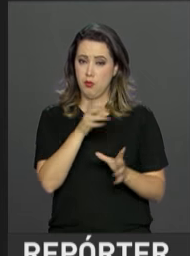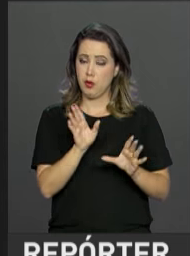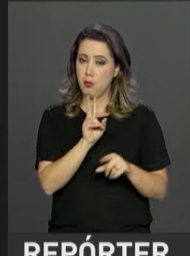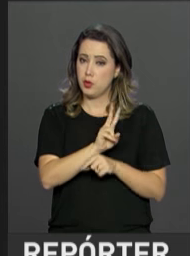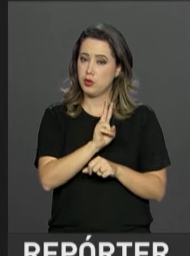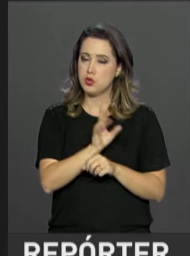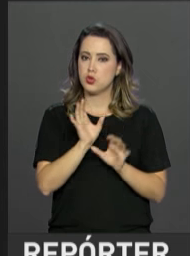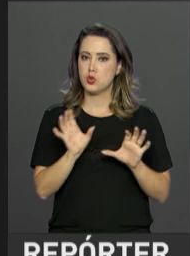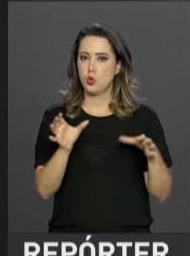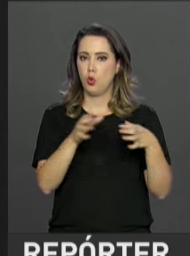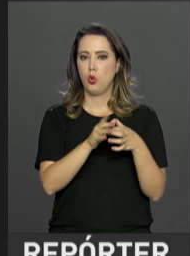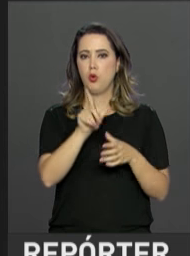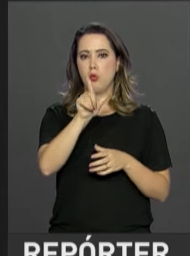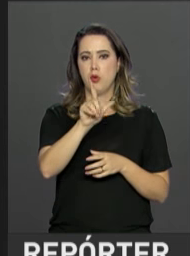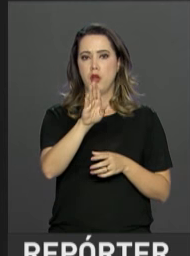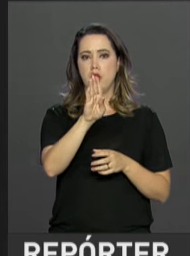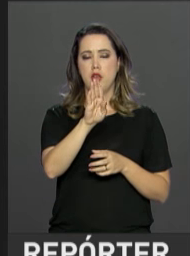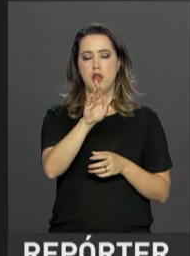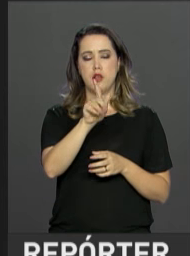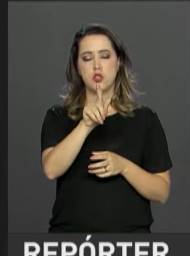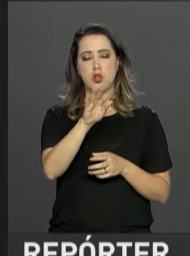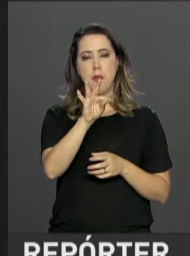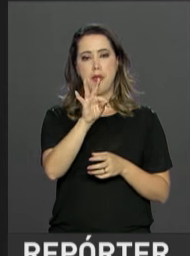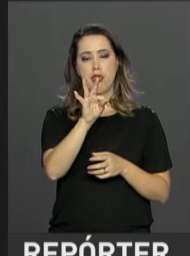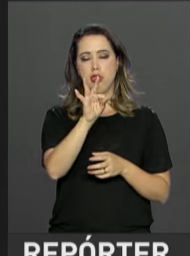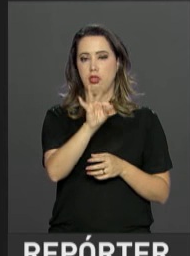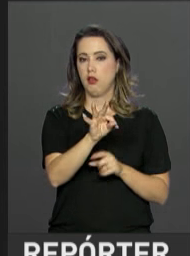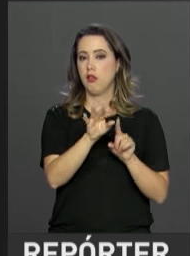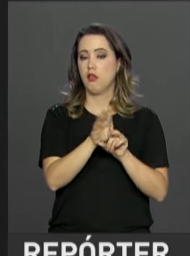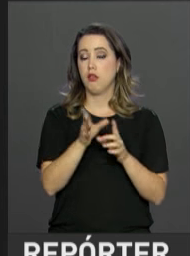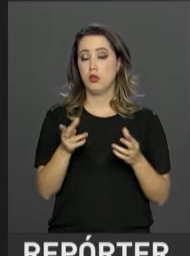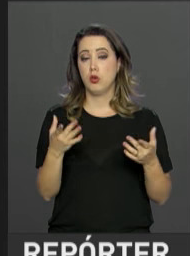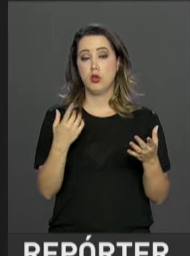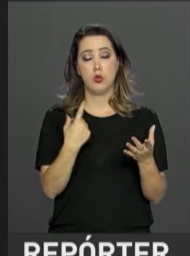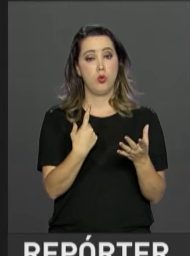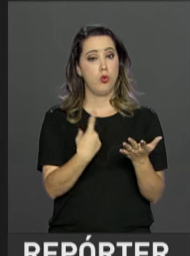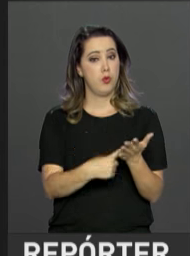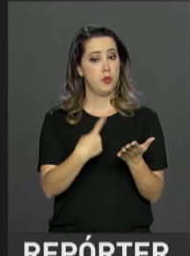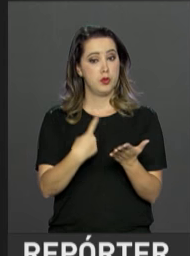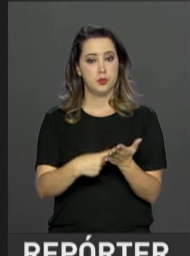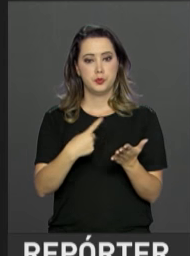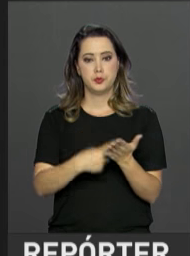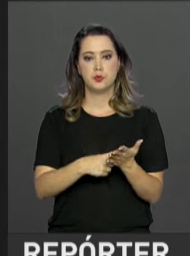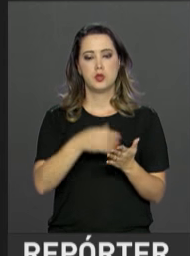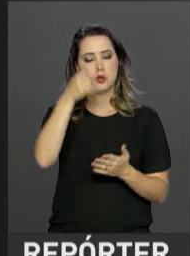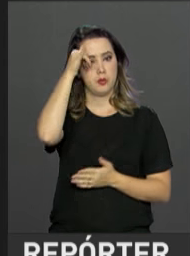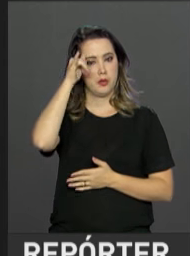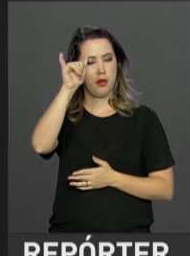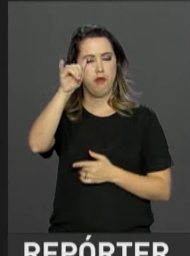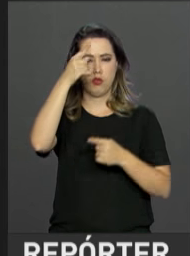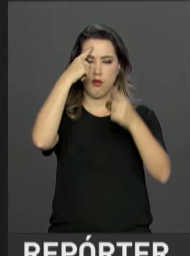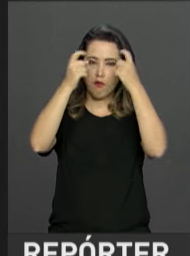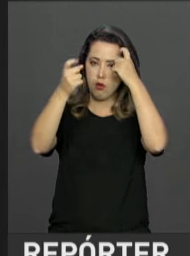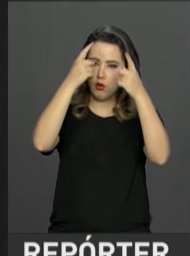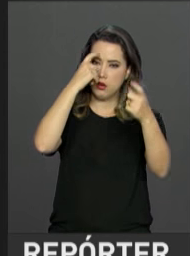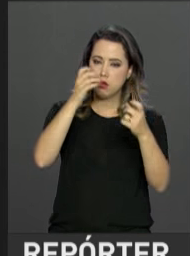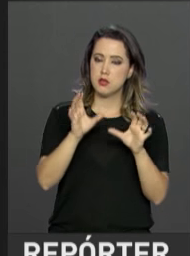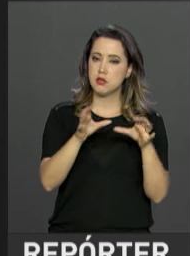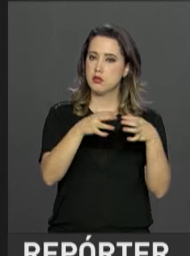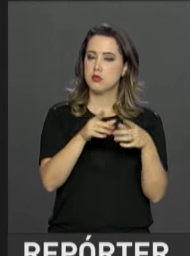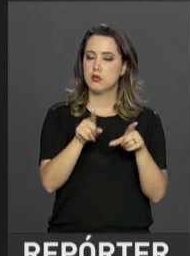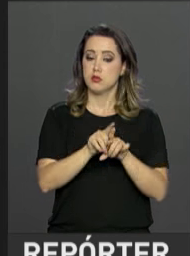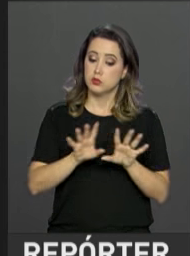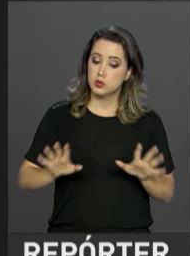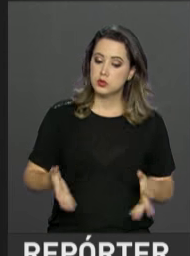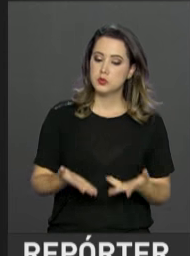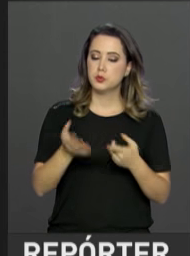grupo, o Ministério dos Direitos Humanos criou o Pacto de Combate à Violência LGBTfóbica, que mobiliza estados